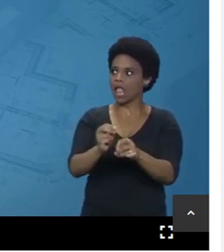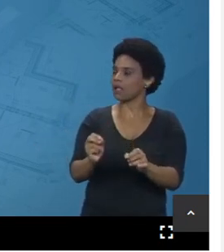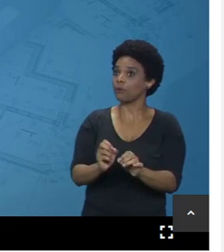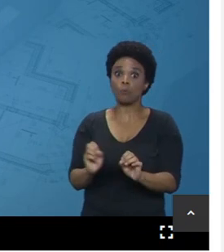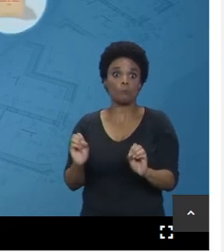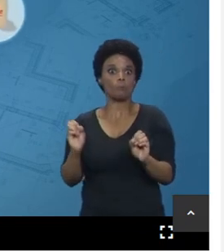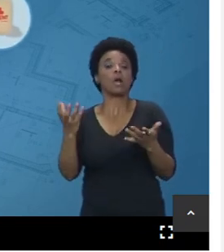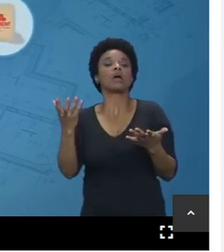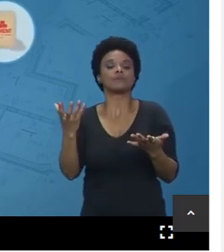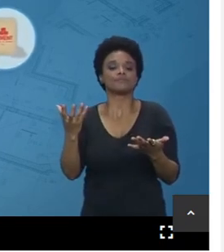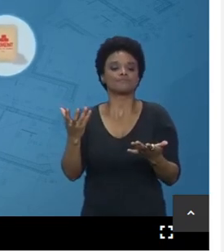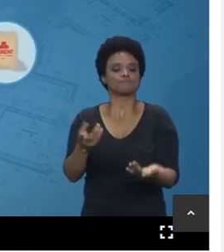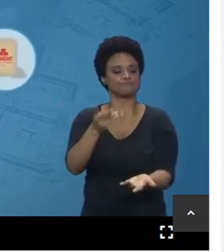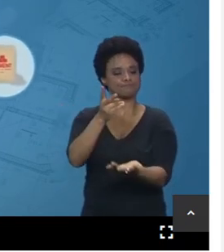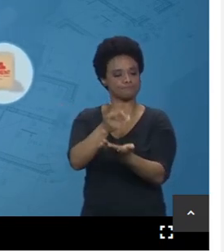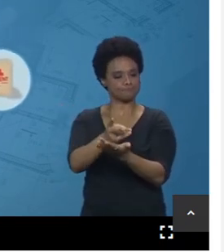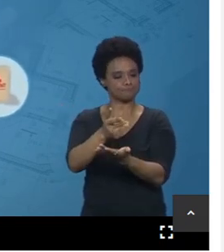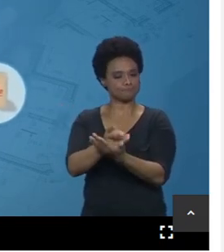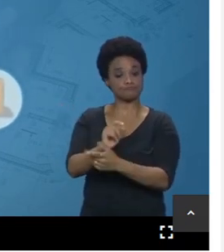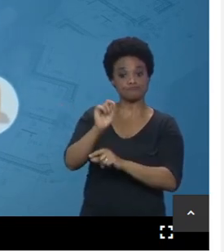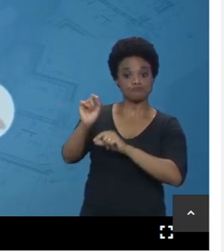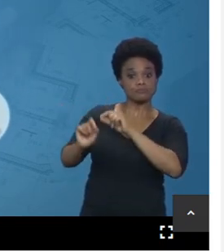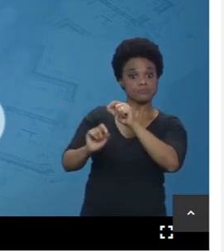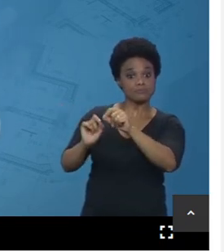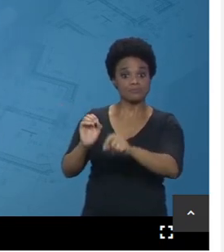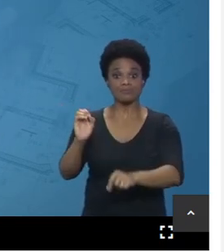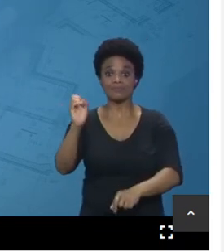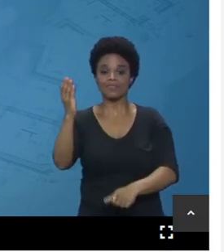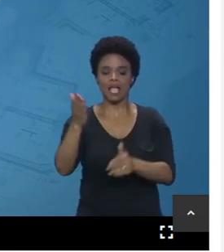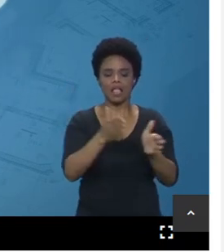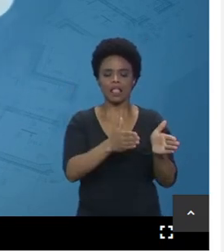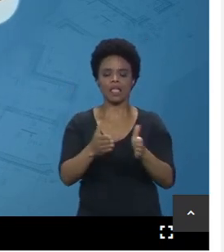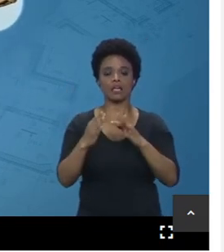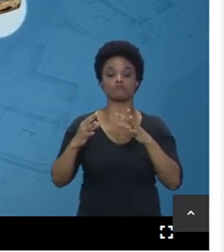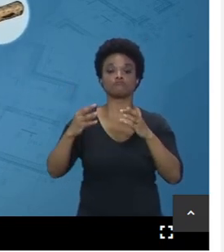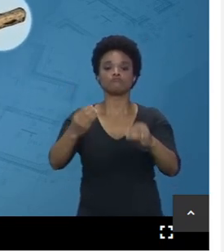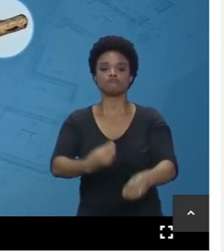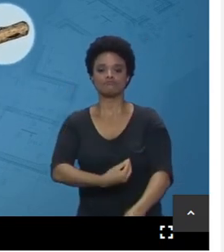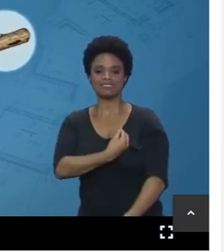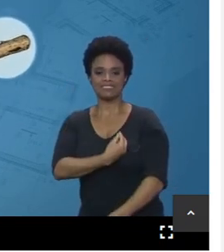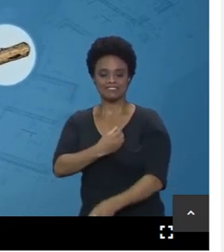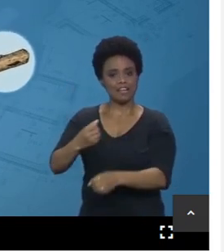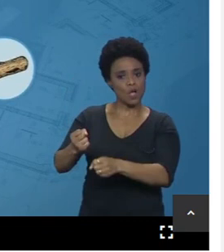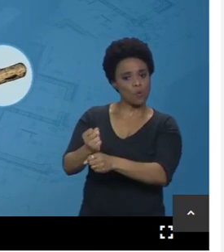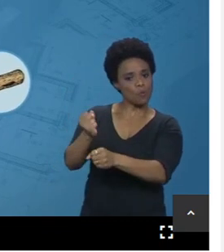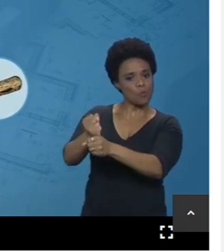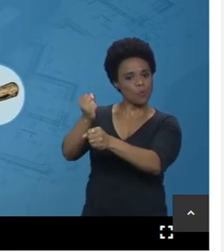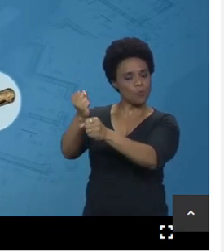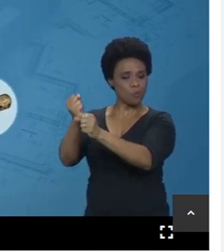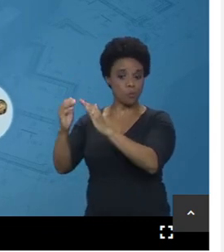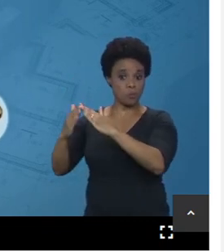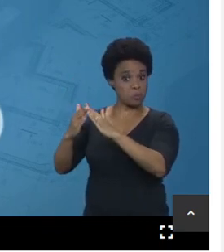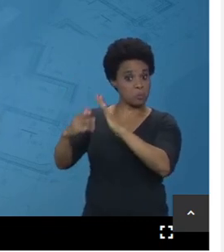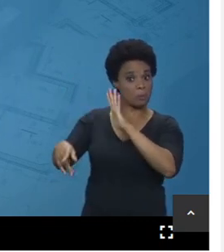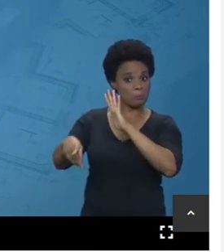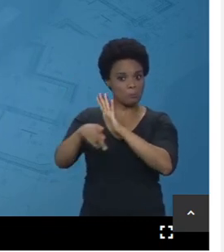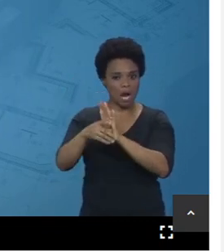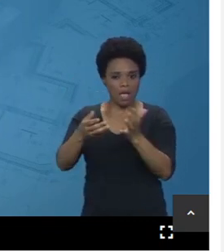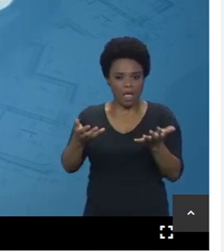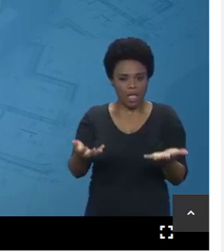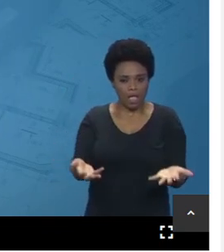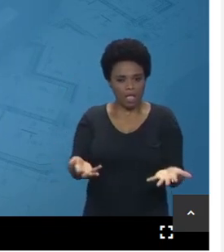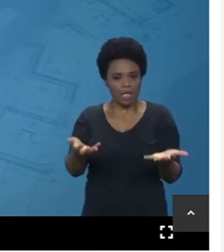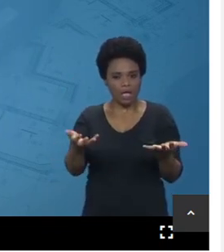As ações permanentes são aquelas que ocorrem durante toda a vida da edificação, como é o caso do próprio peso da